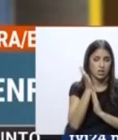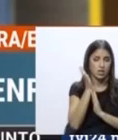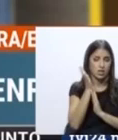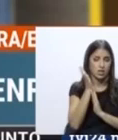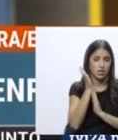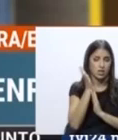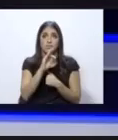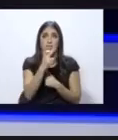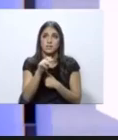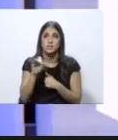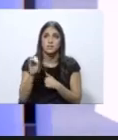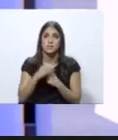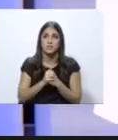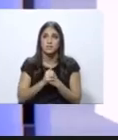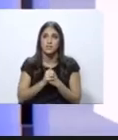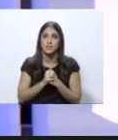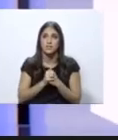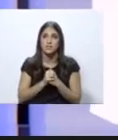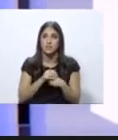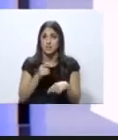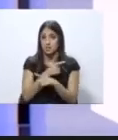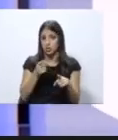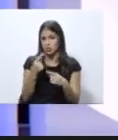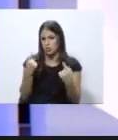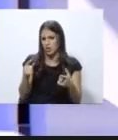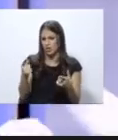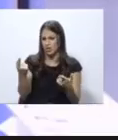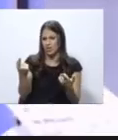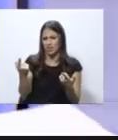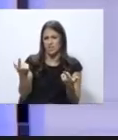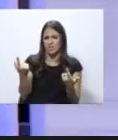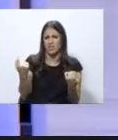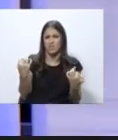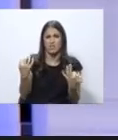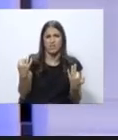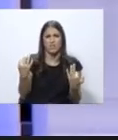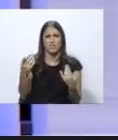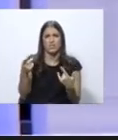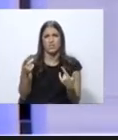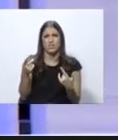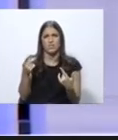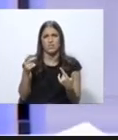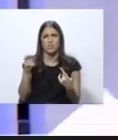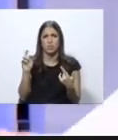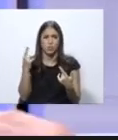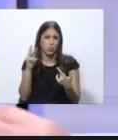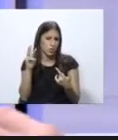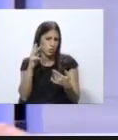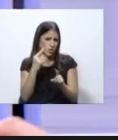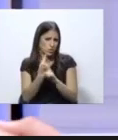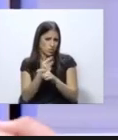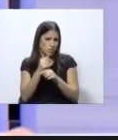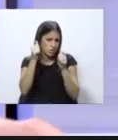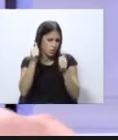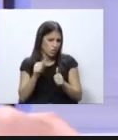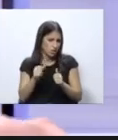Francisco. Isto é absolutamente patético e só me merece duas ou três notas muito, muito